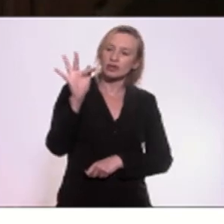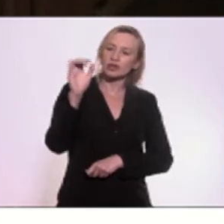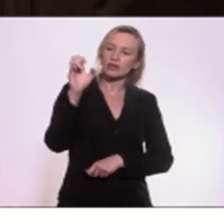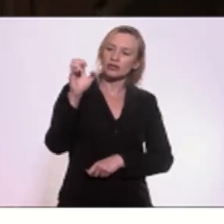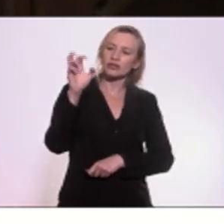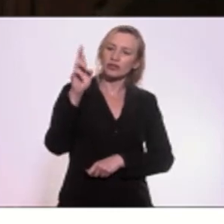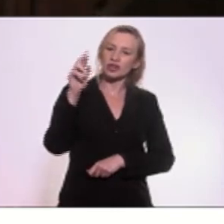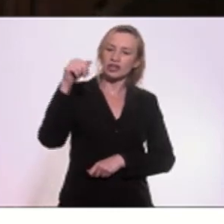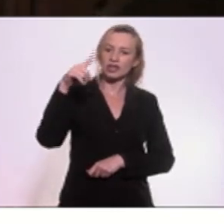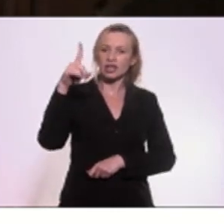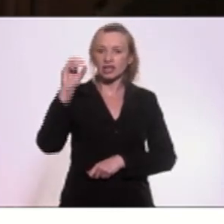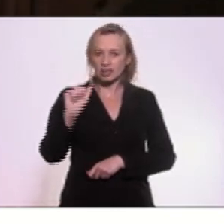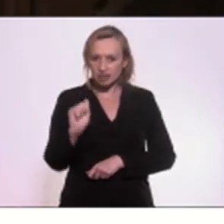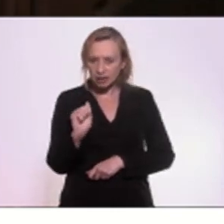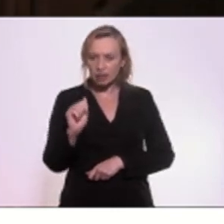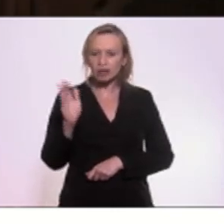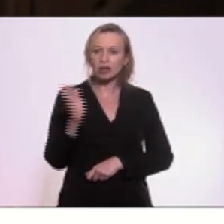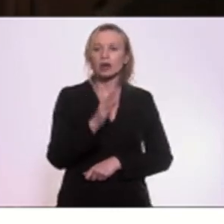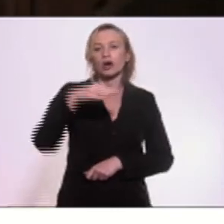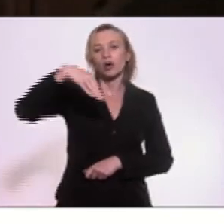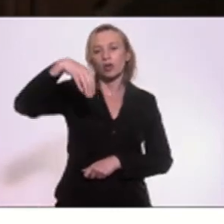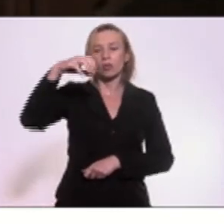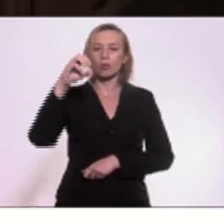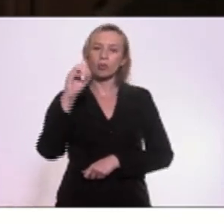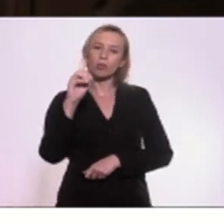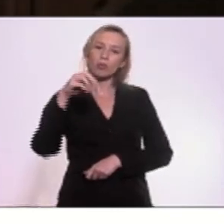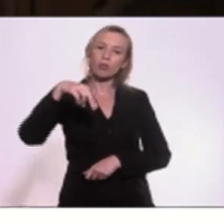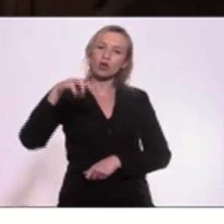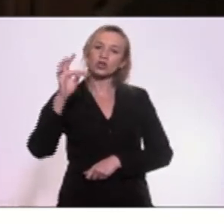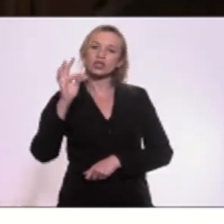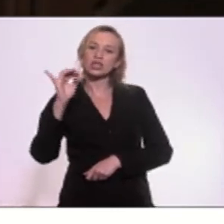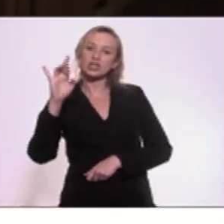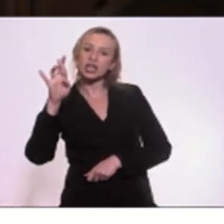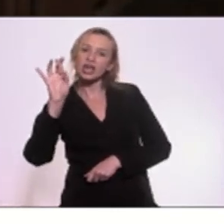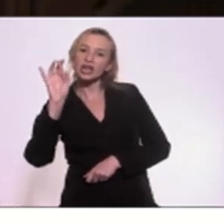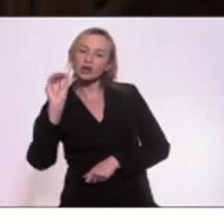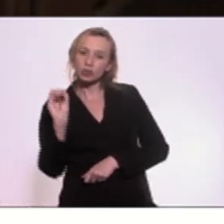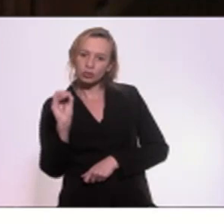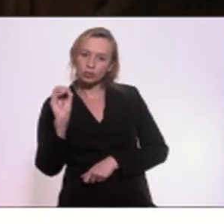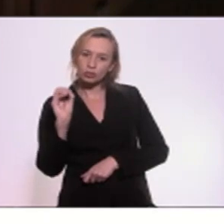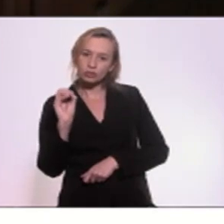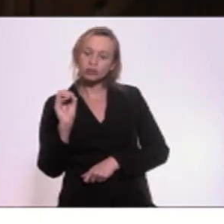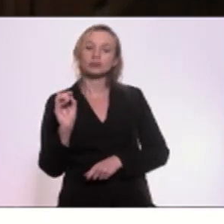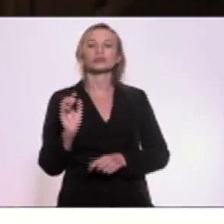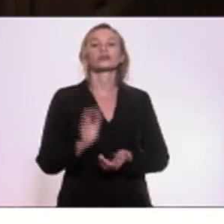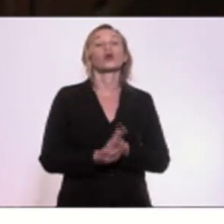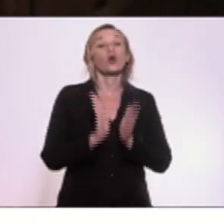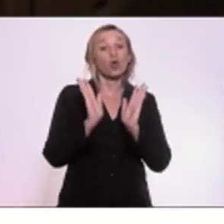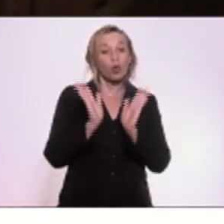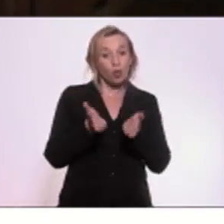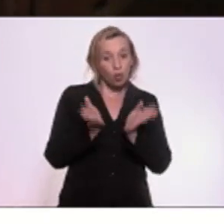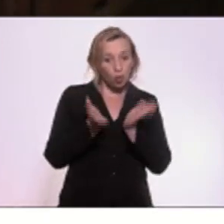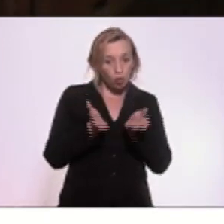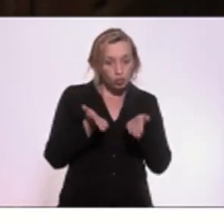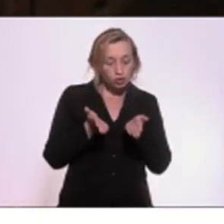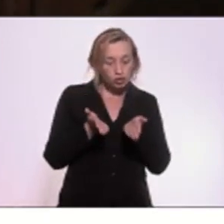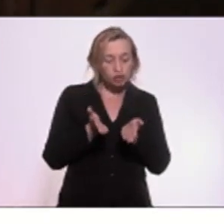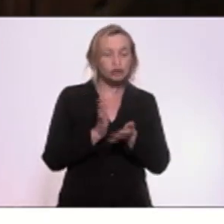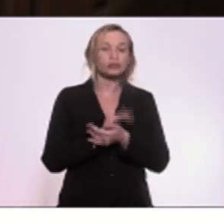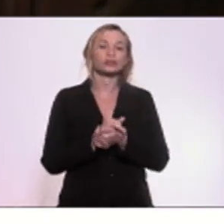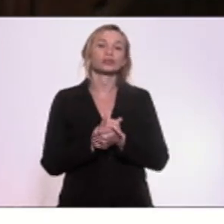Montenegro, e contra a ida da cultura para o turismo. Hoje, inclusive, esta